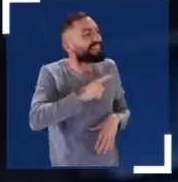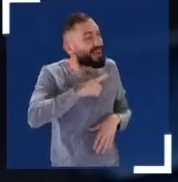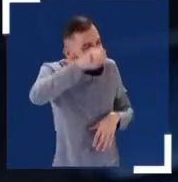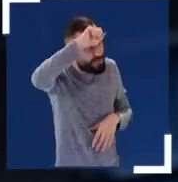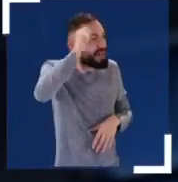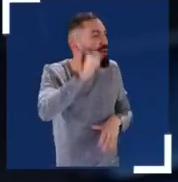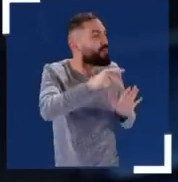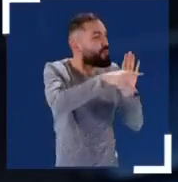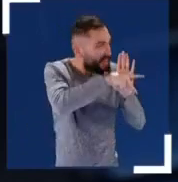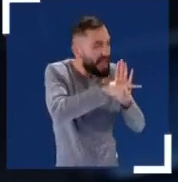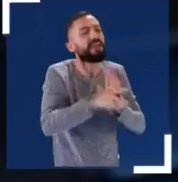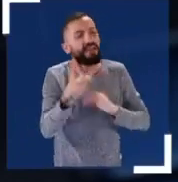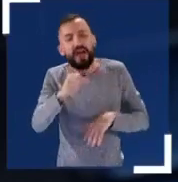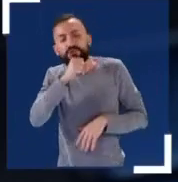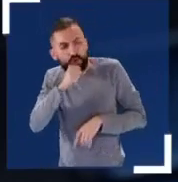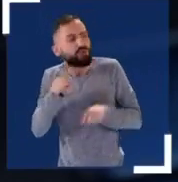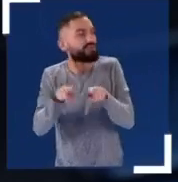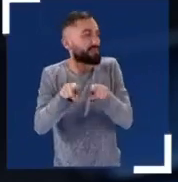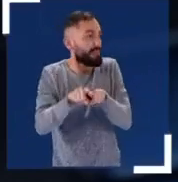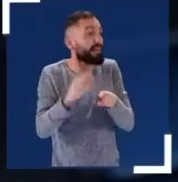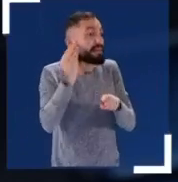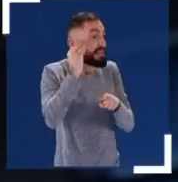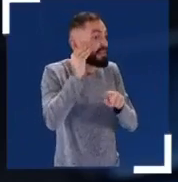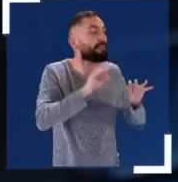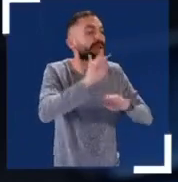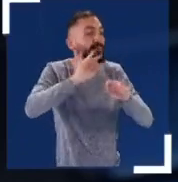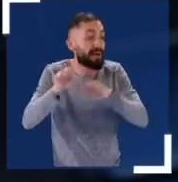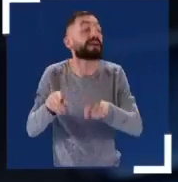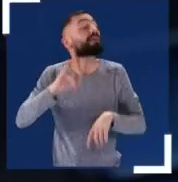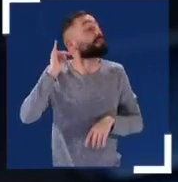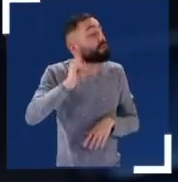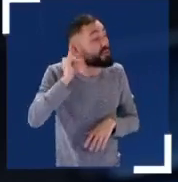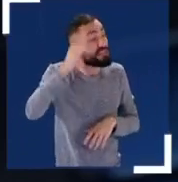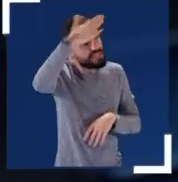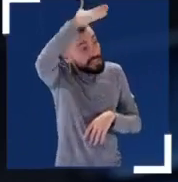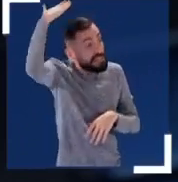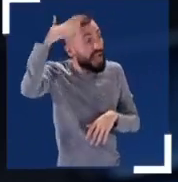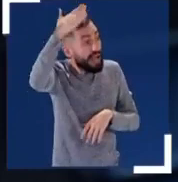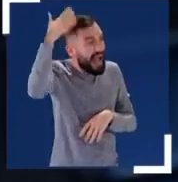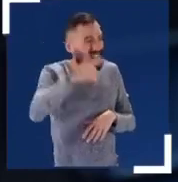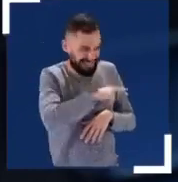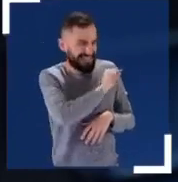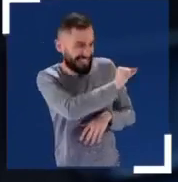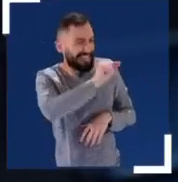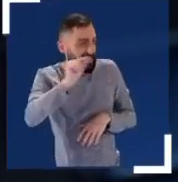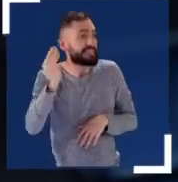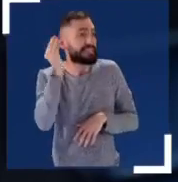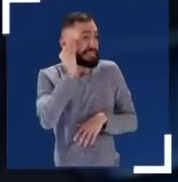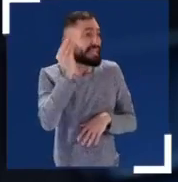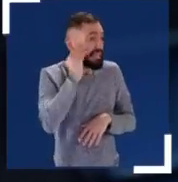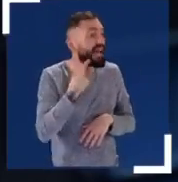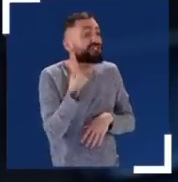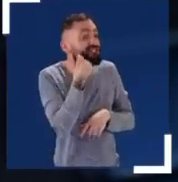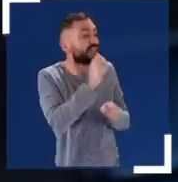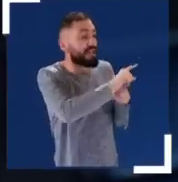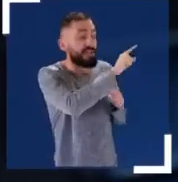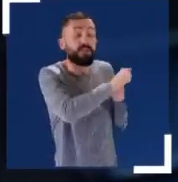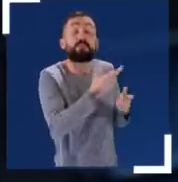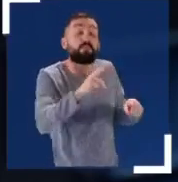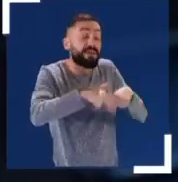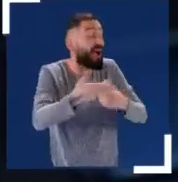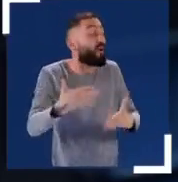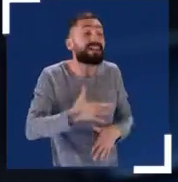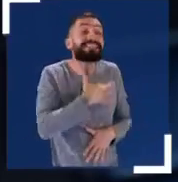completar os nossos hospitais e, ao mesmo tempo, ajudar as Santas Casas com financiamento para elas saírem dos bancos. As Santas Casas de São Paulo estão estranguladas, nós